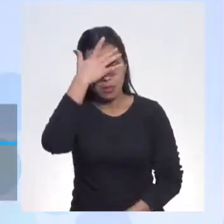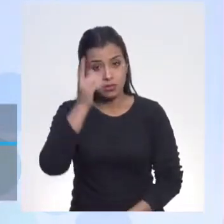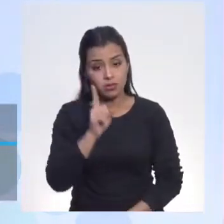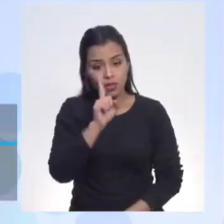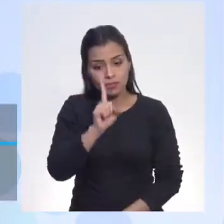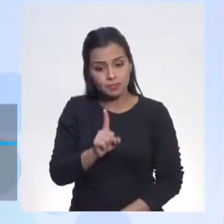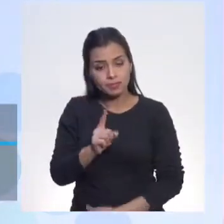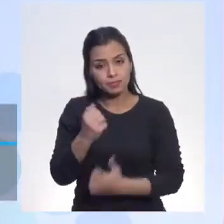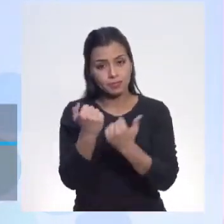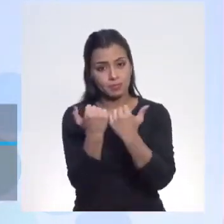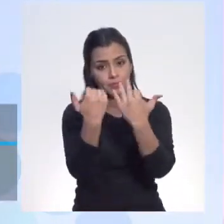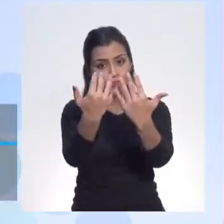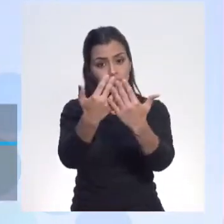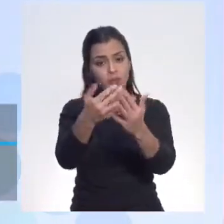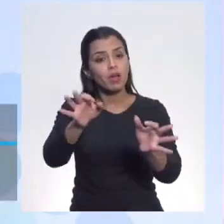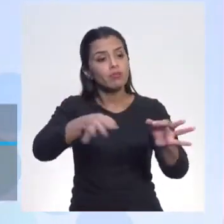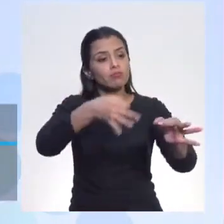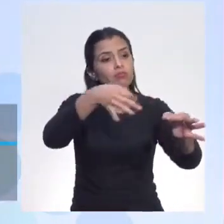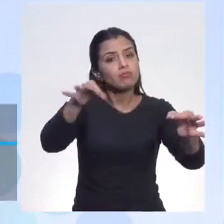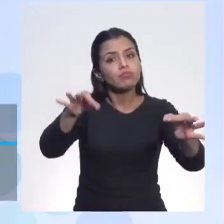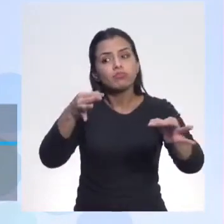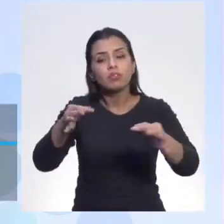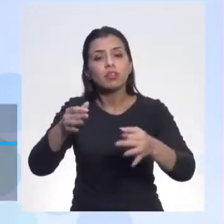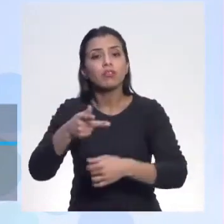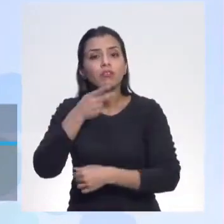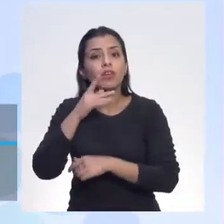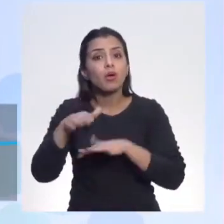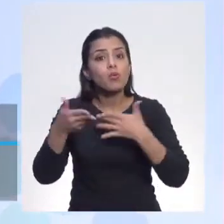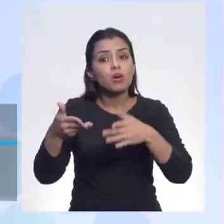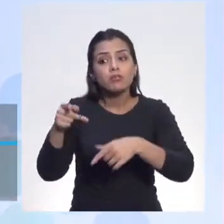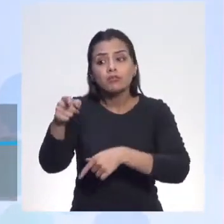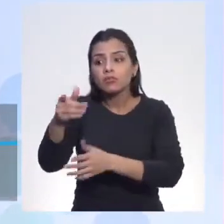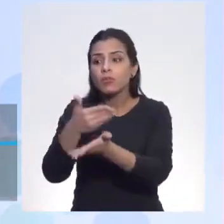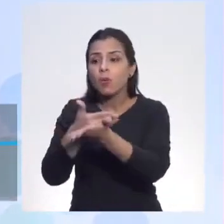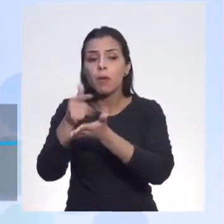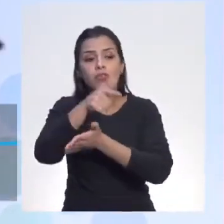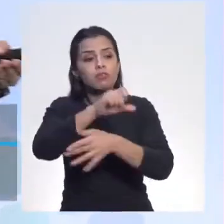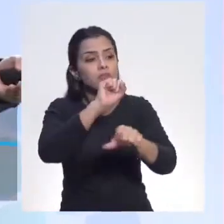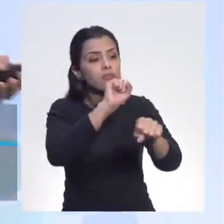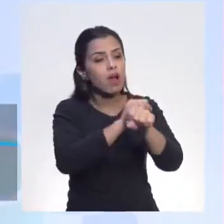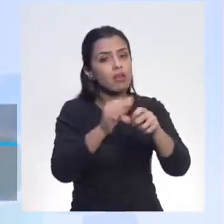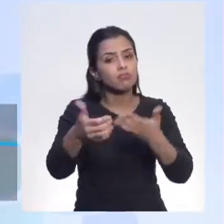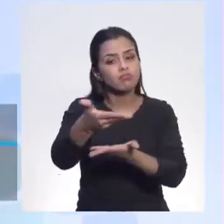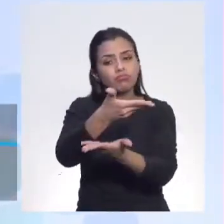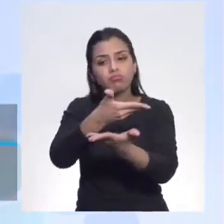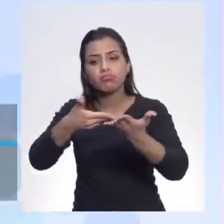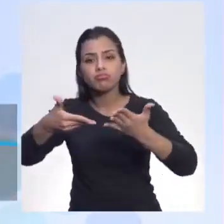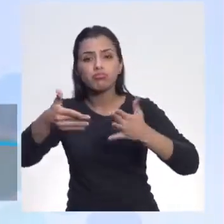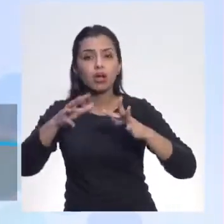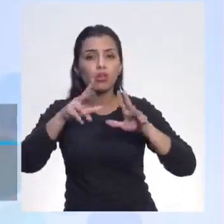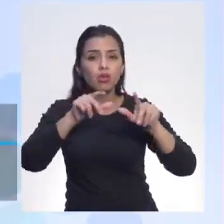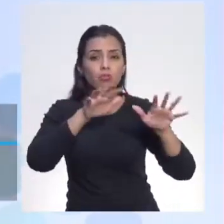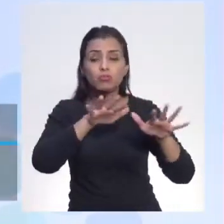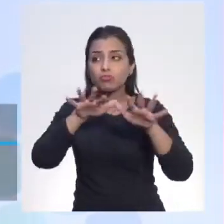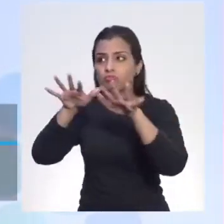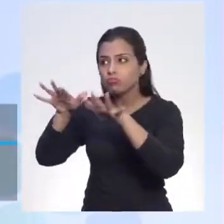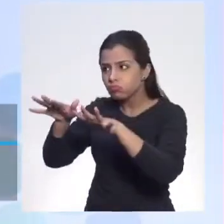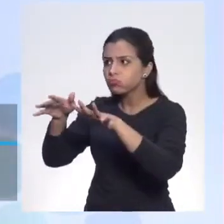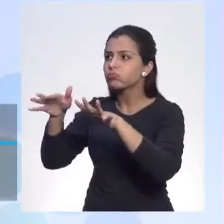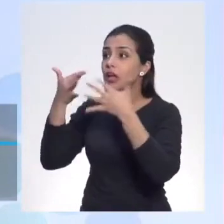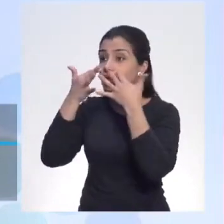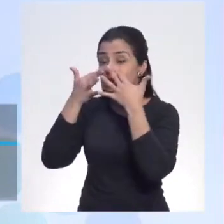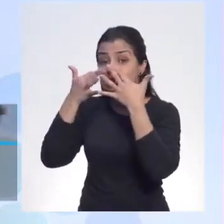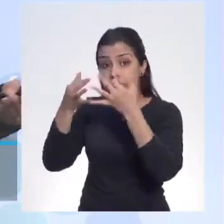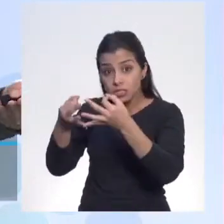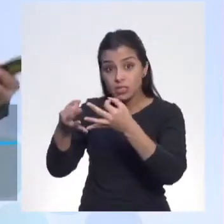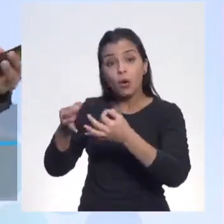coordenar a entrada e saída desses instrumentos e a relação entre eles, para que todo mundo que esteja ali ouvindo, né, veja